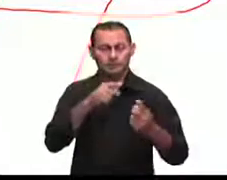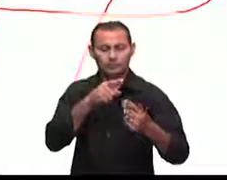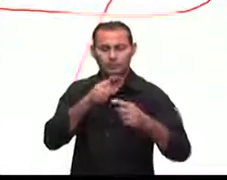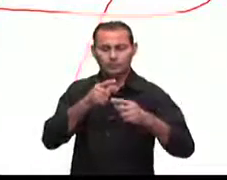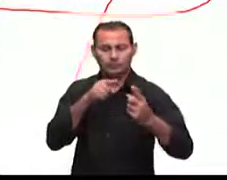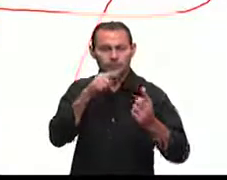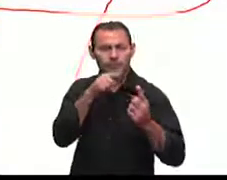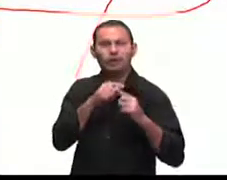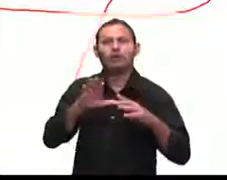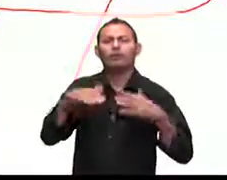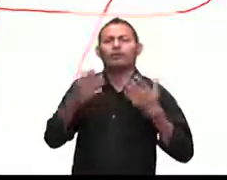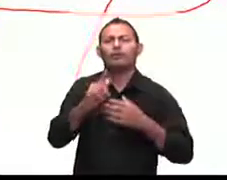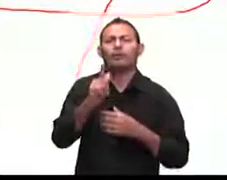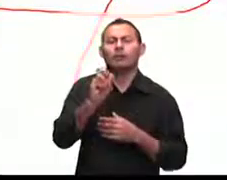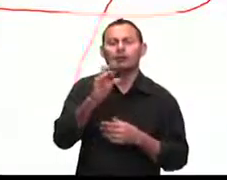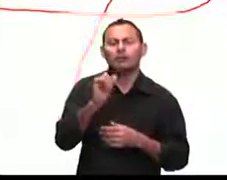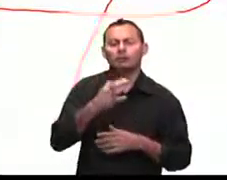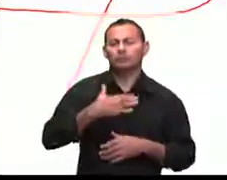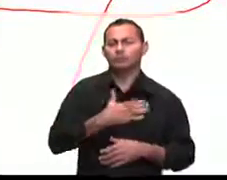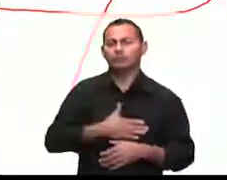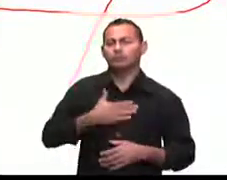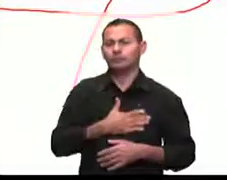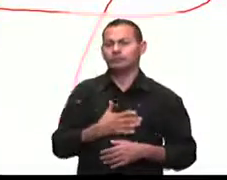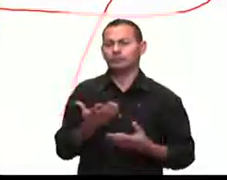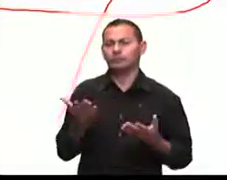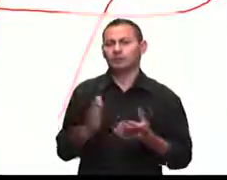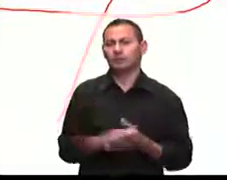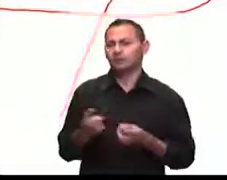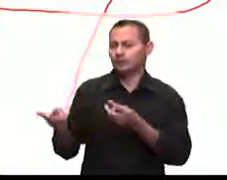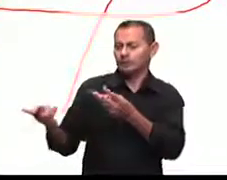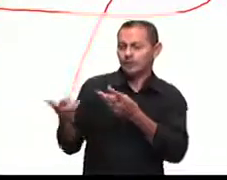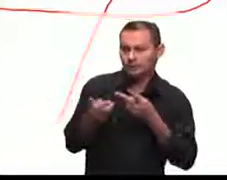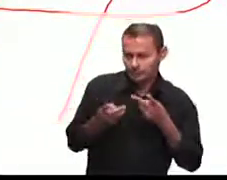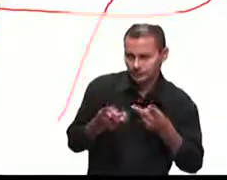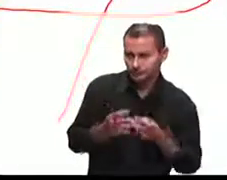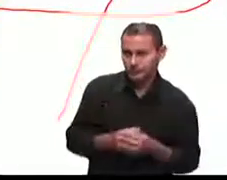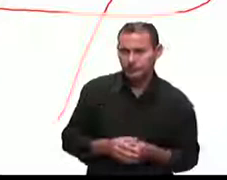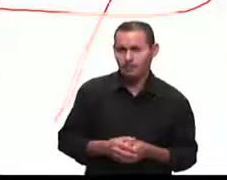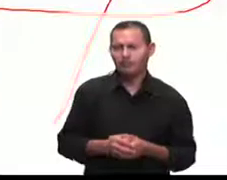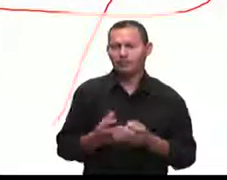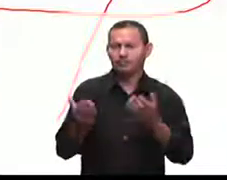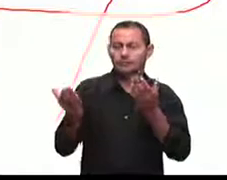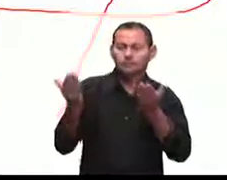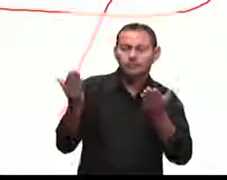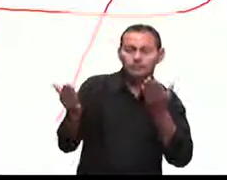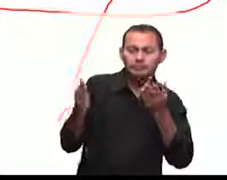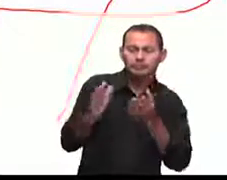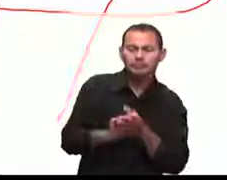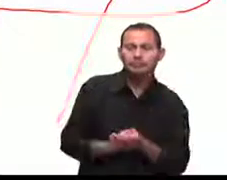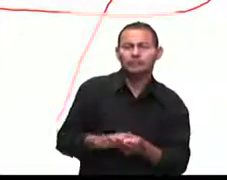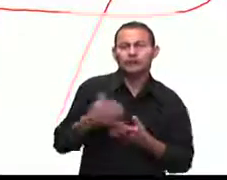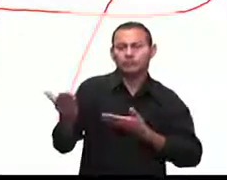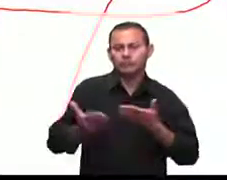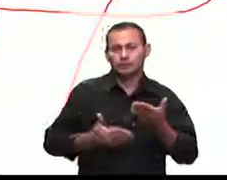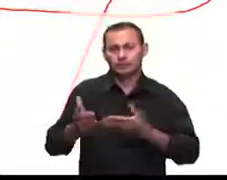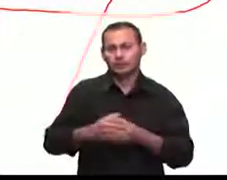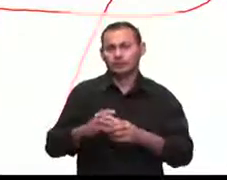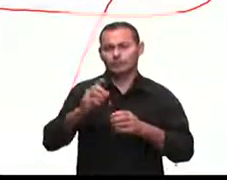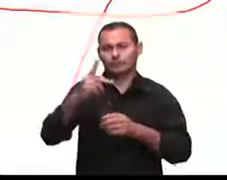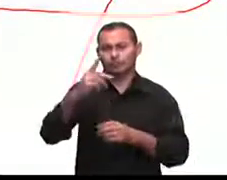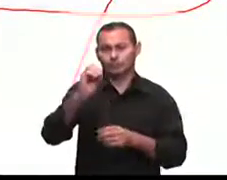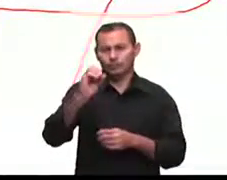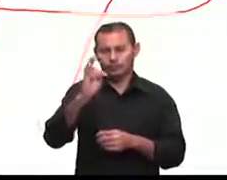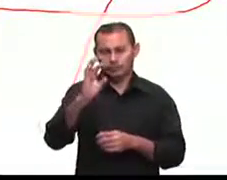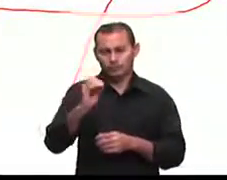objetivo. Qual o grau de satisfação e insatisfação dos clientes em relação aos serviços do